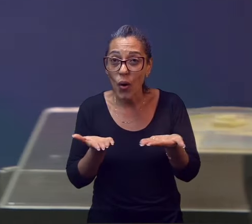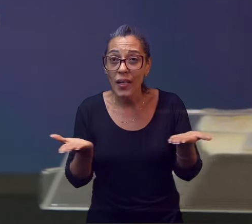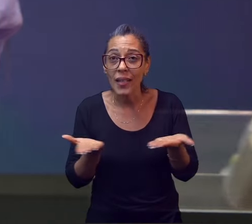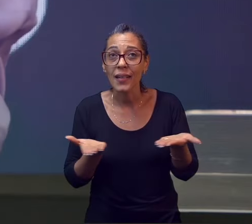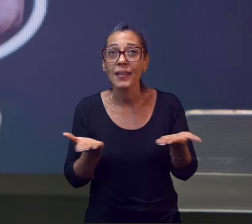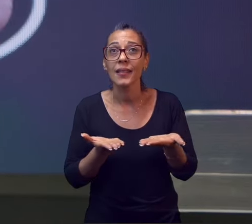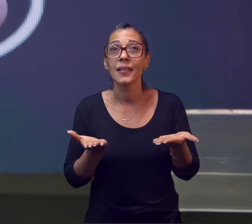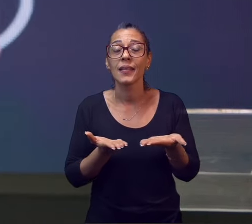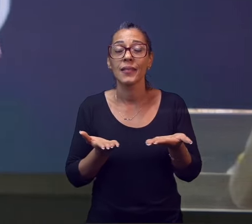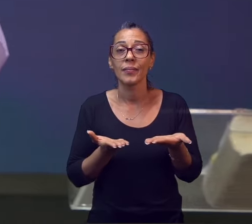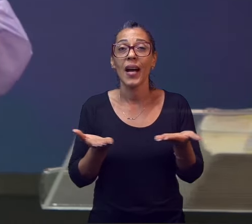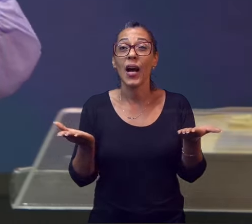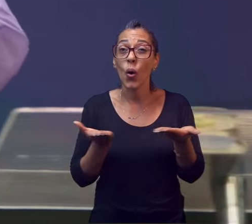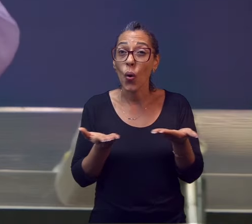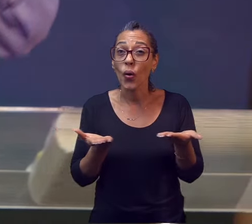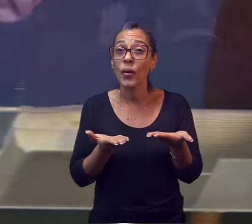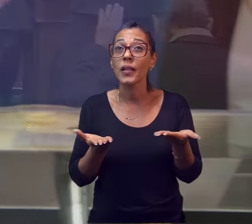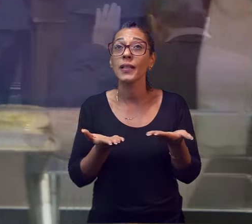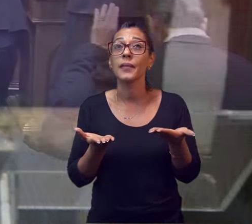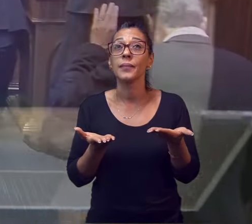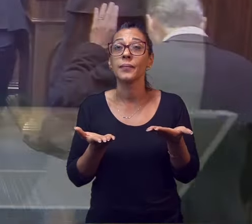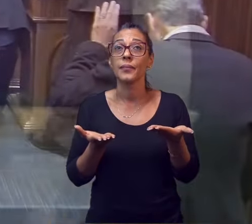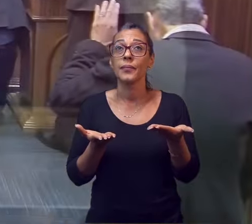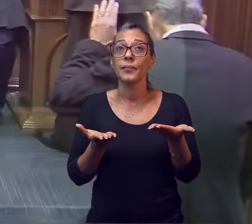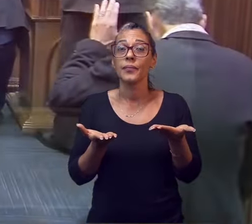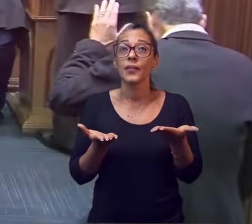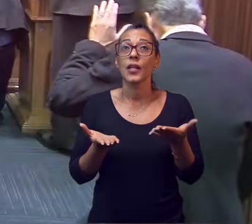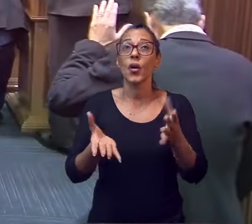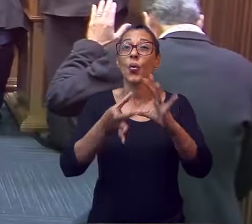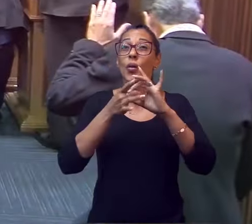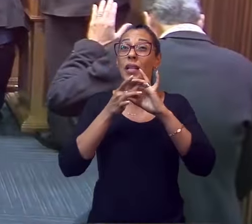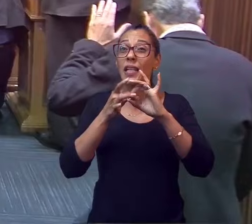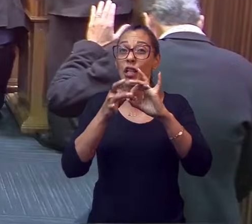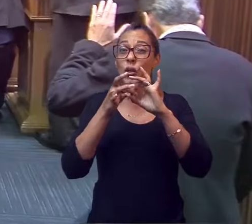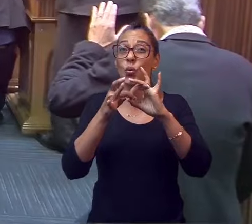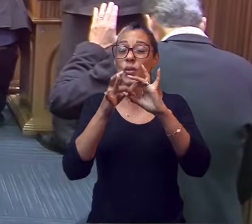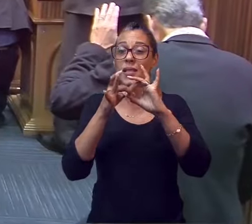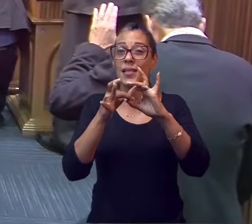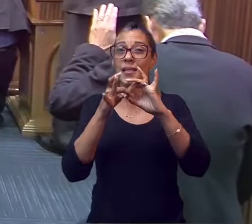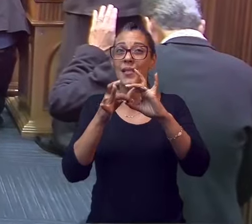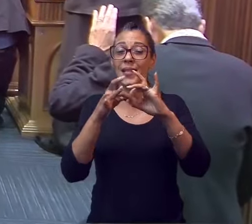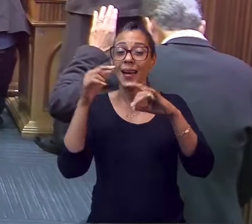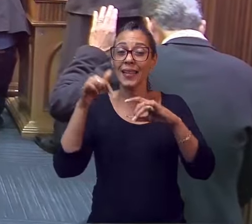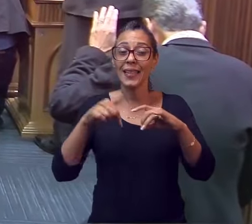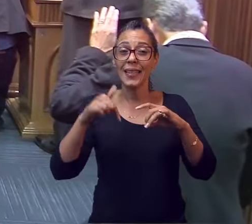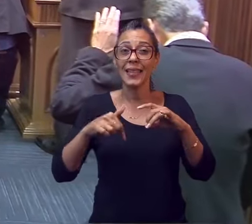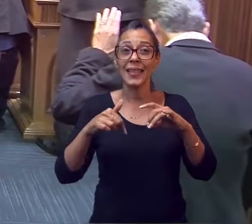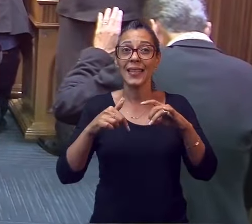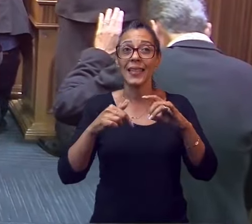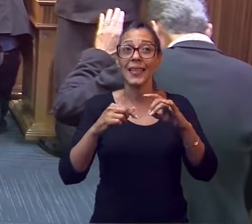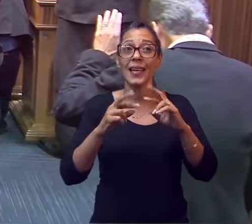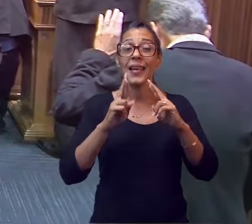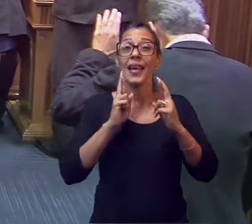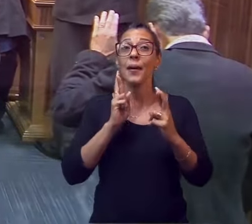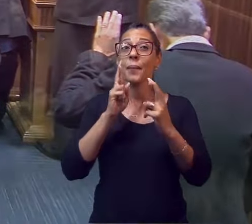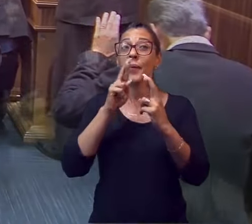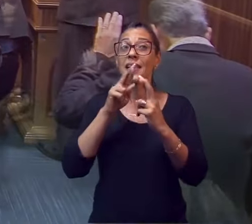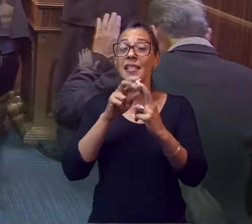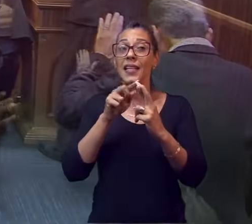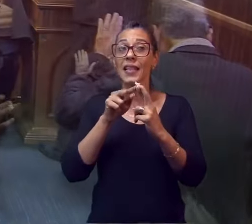como igreja representando Belo Horizonte Minas Gerais e o Brasil